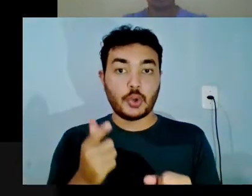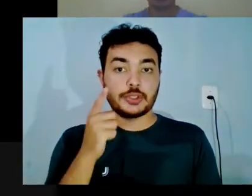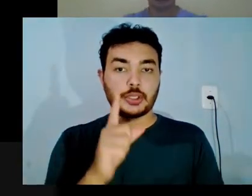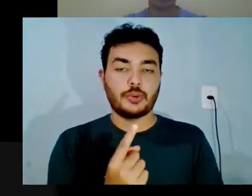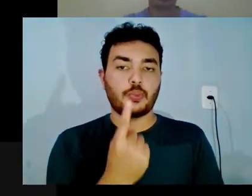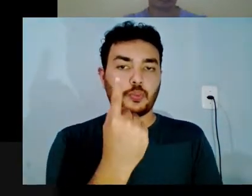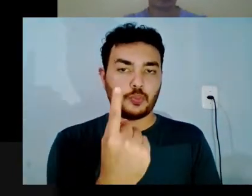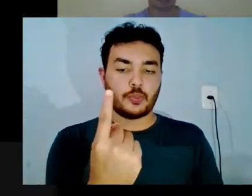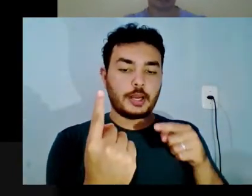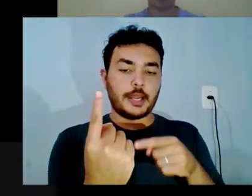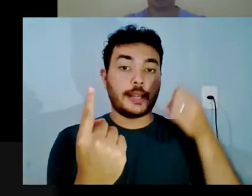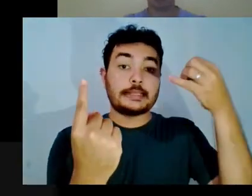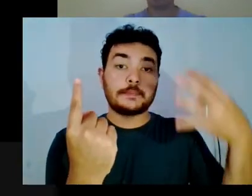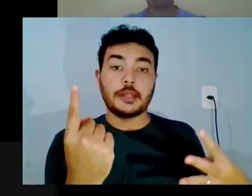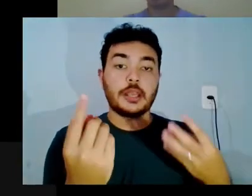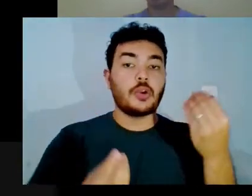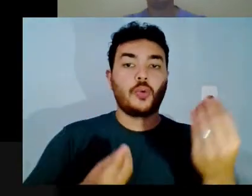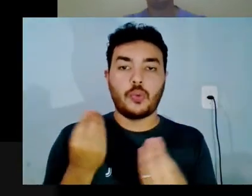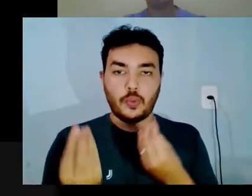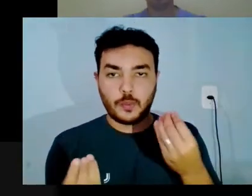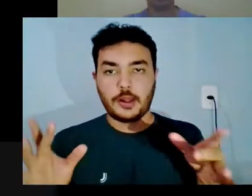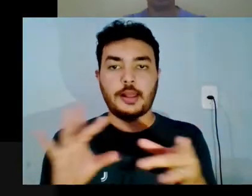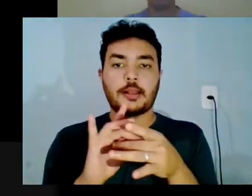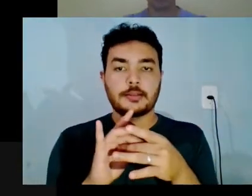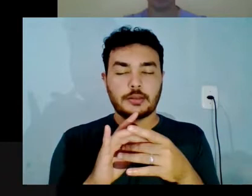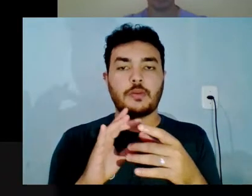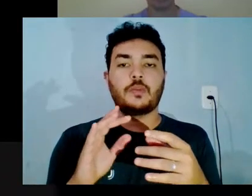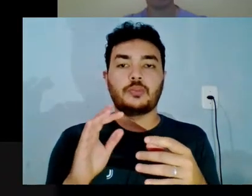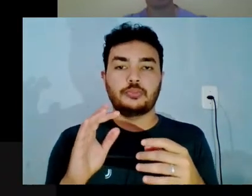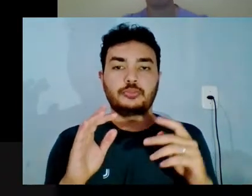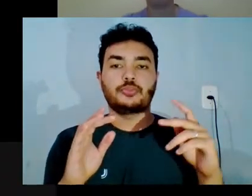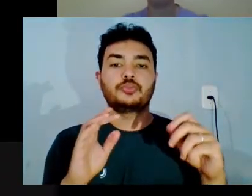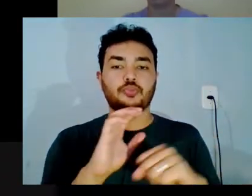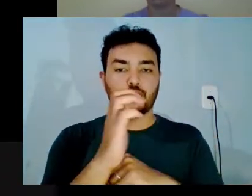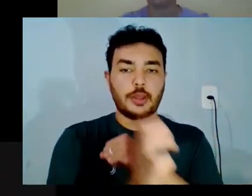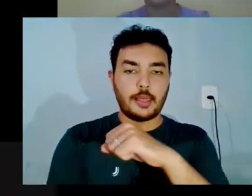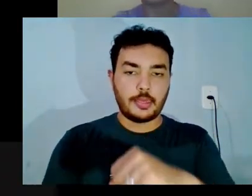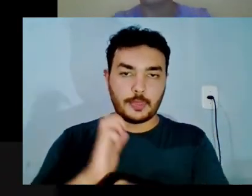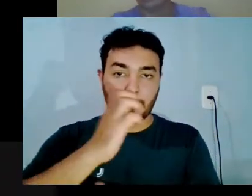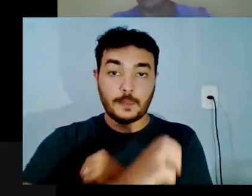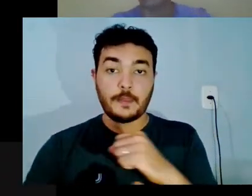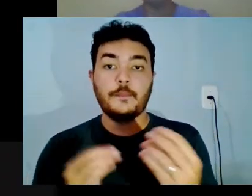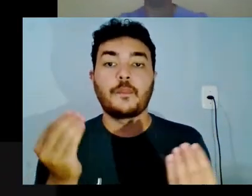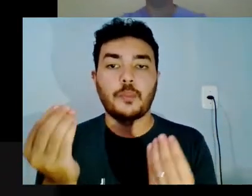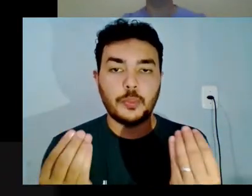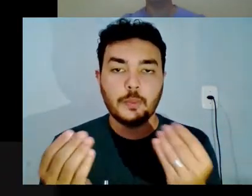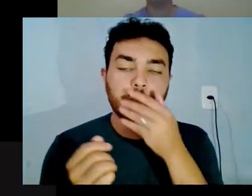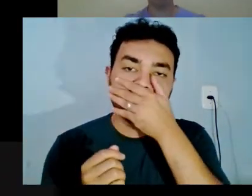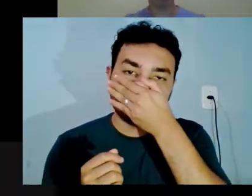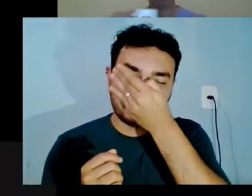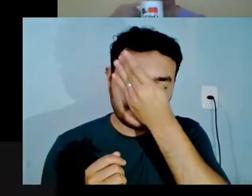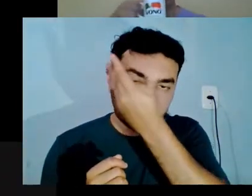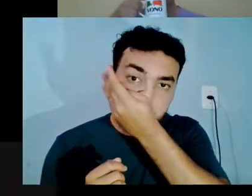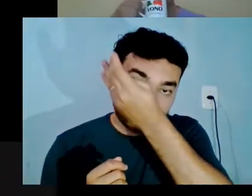que explicaria a formação da ligação química do compartilhamento desses dois elétrons, tá, nessa mesma região do espaço. E aí, partindo disso, como